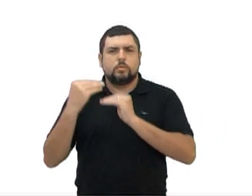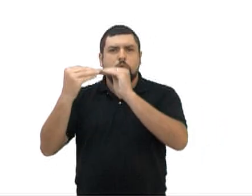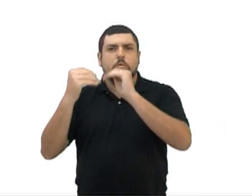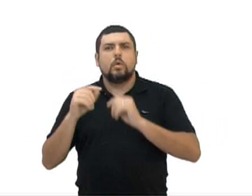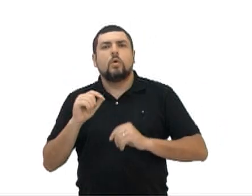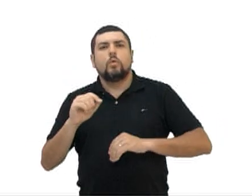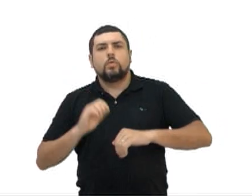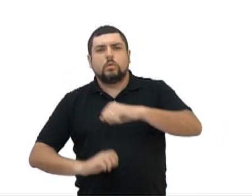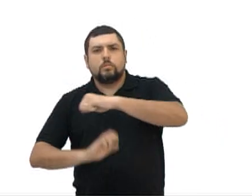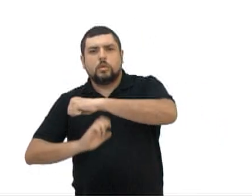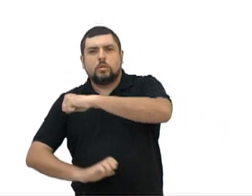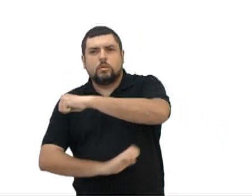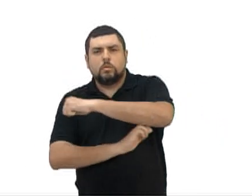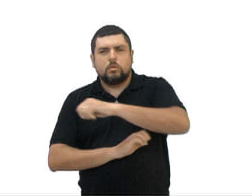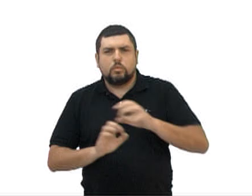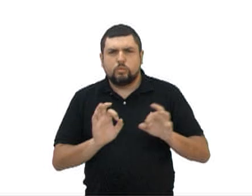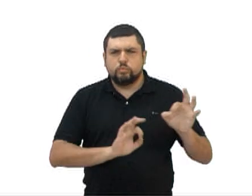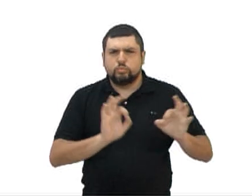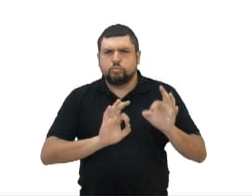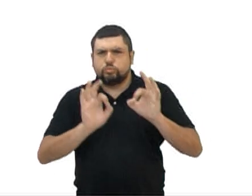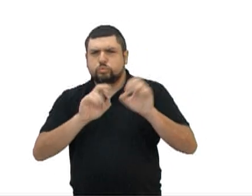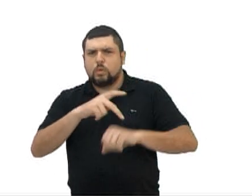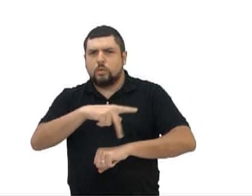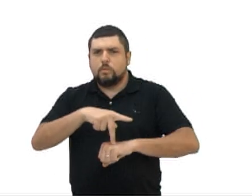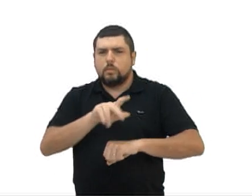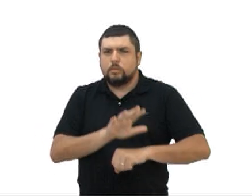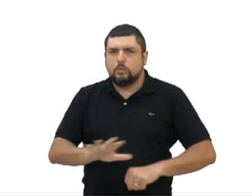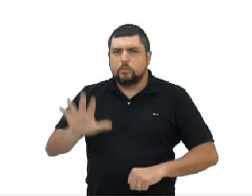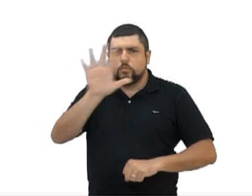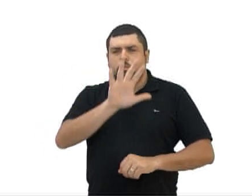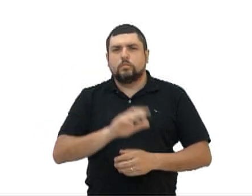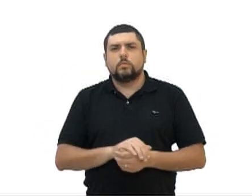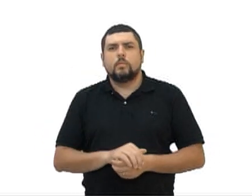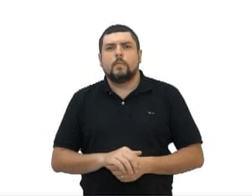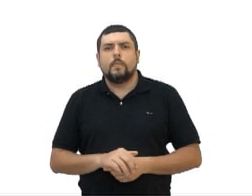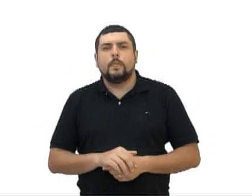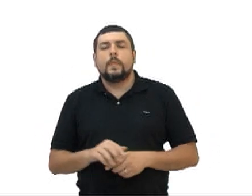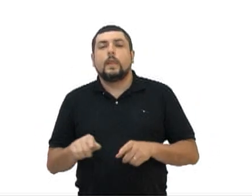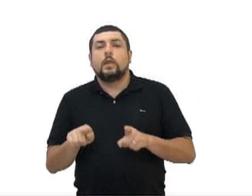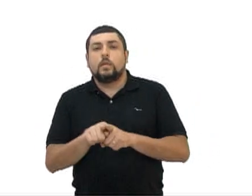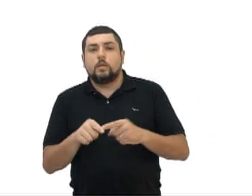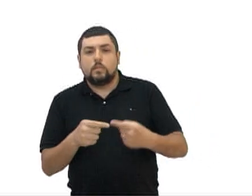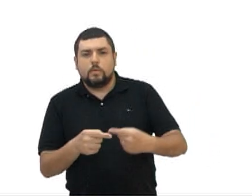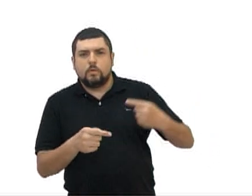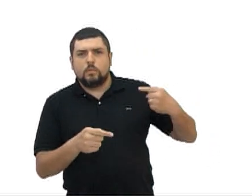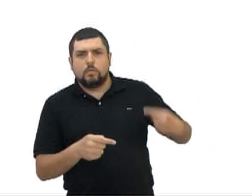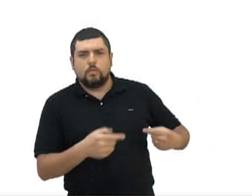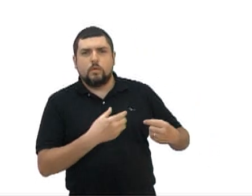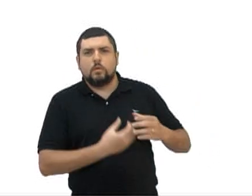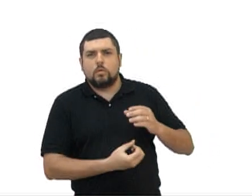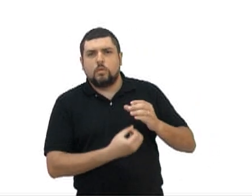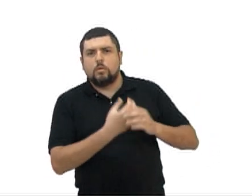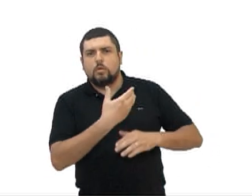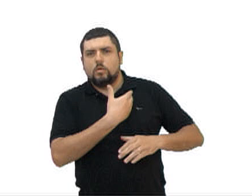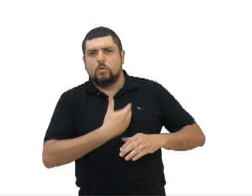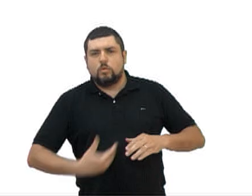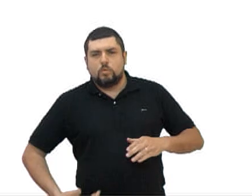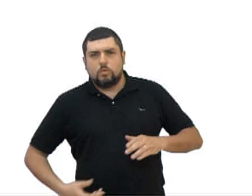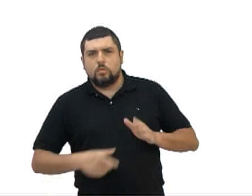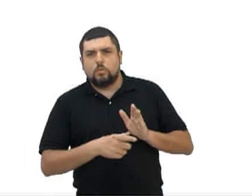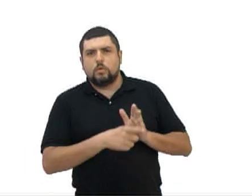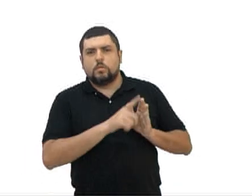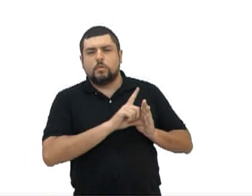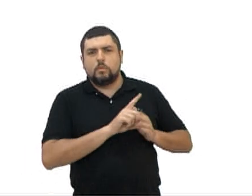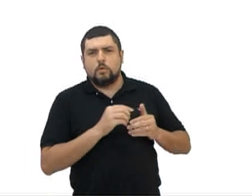de infraestrutura no país todo. Há uma expansão dos programas sociais criados no governo anterior e